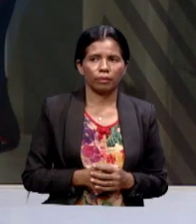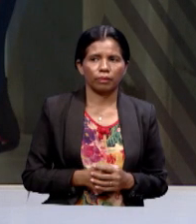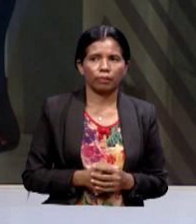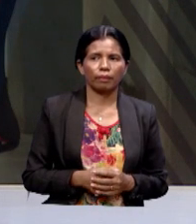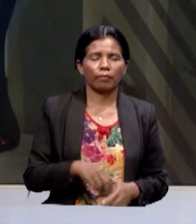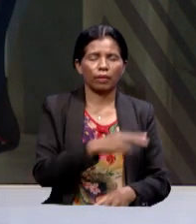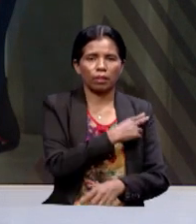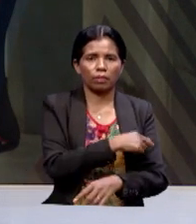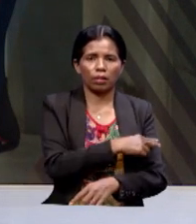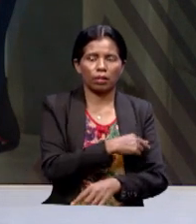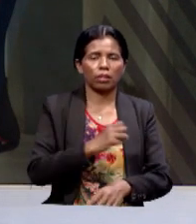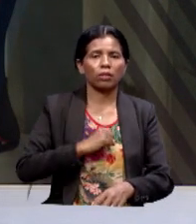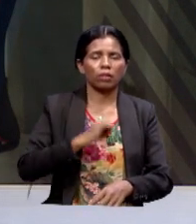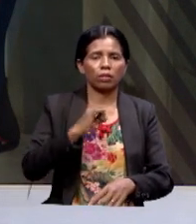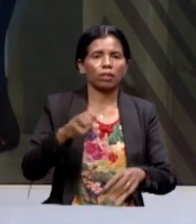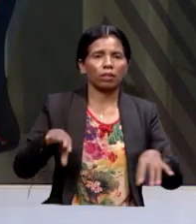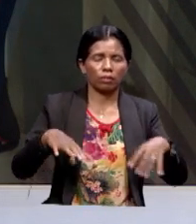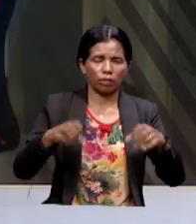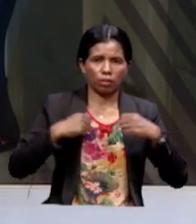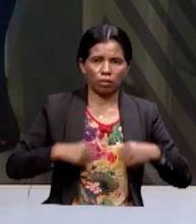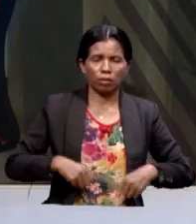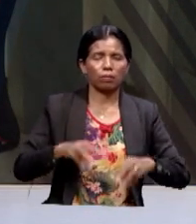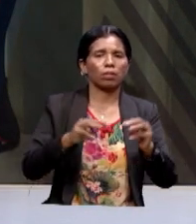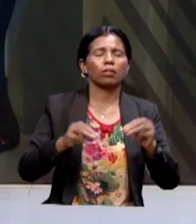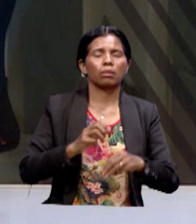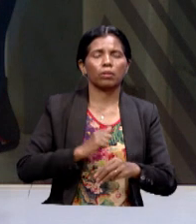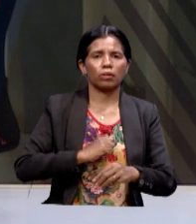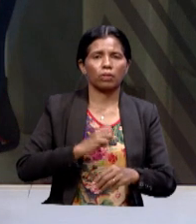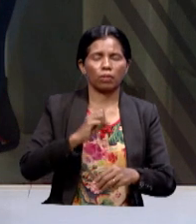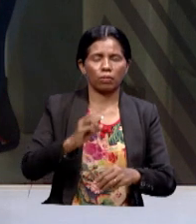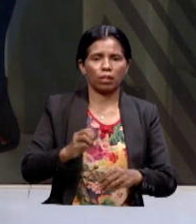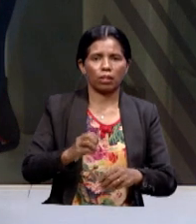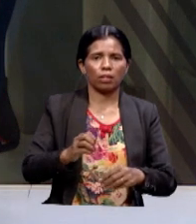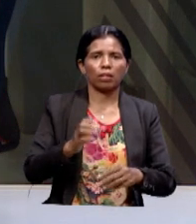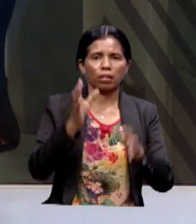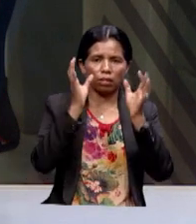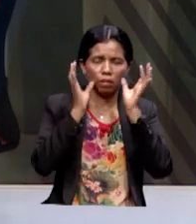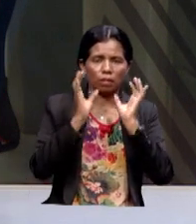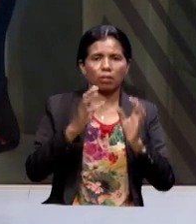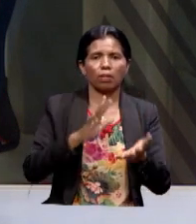Hospital referência sua no Serviço de Saúde do Município Cova Lima, Halerikpa, Aimoruk.